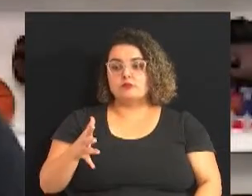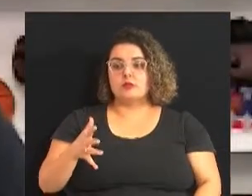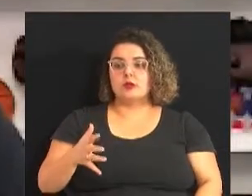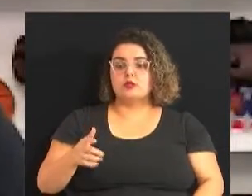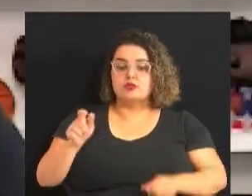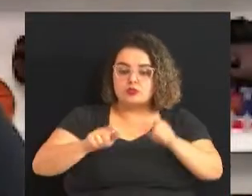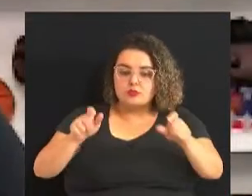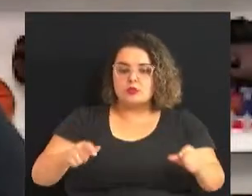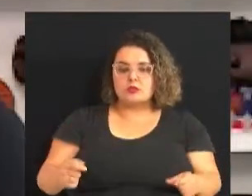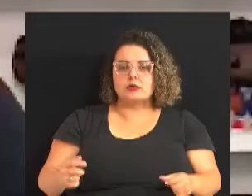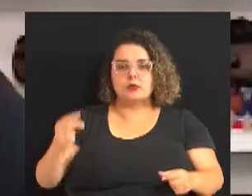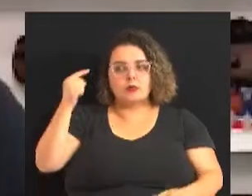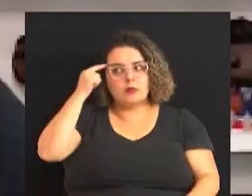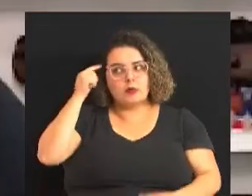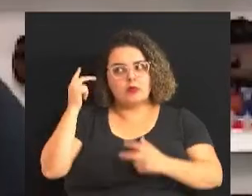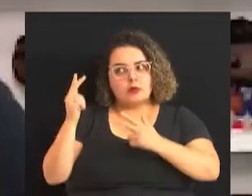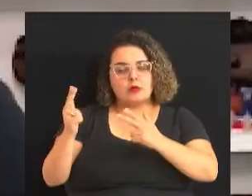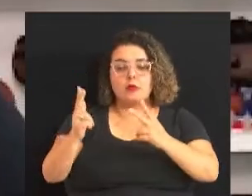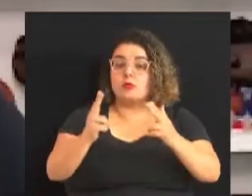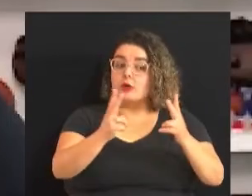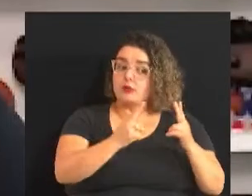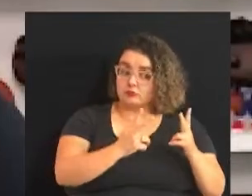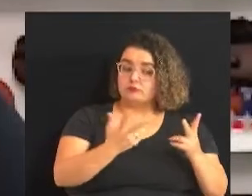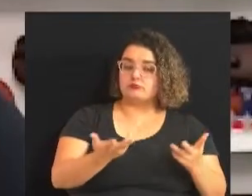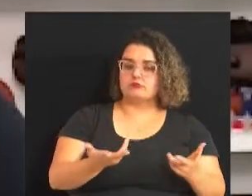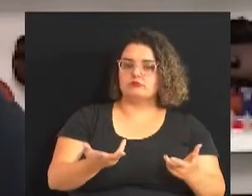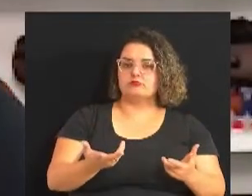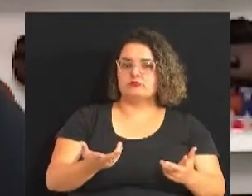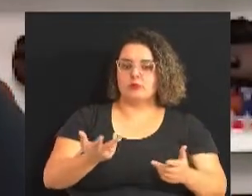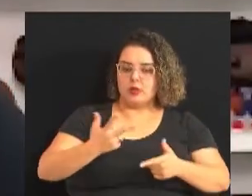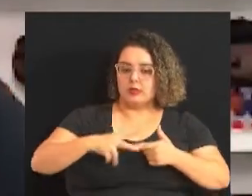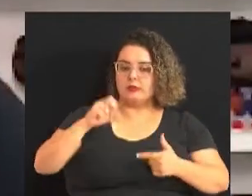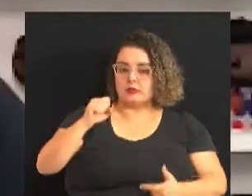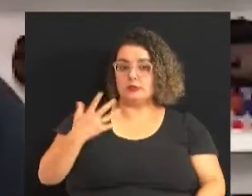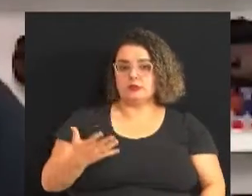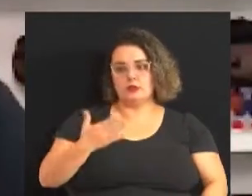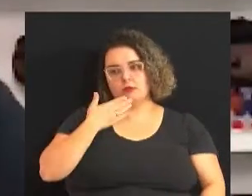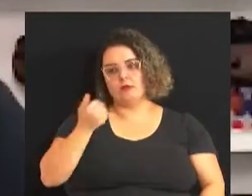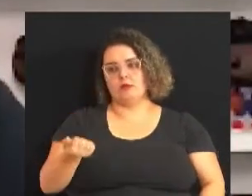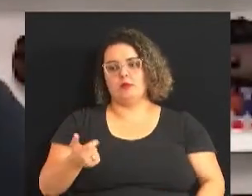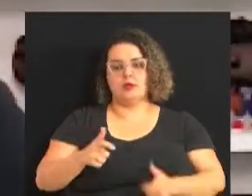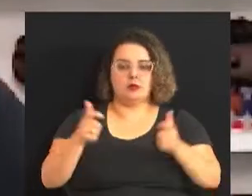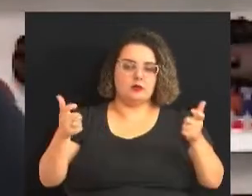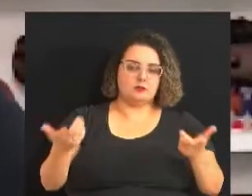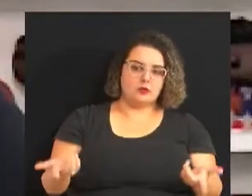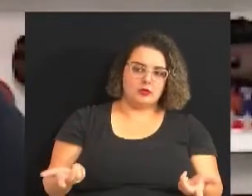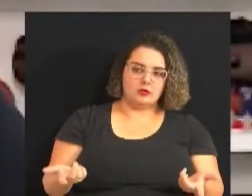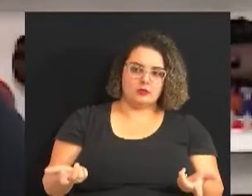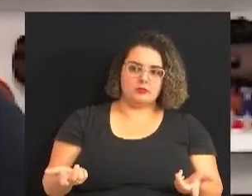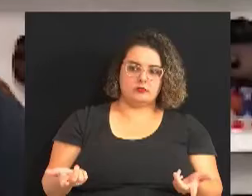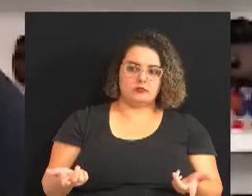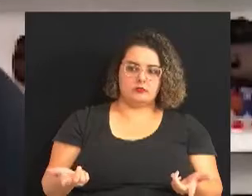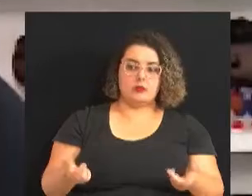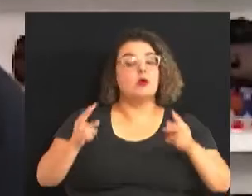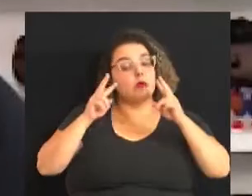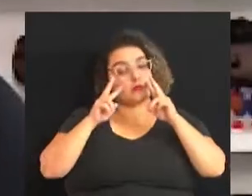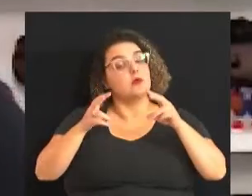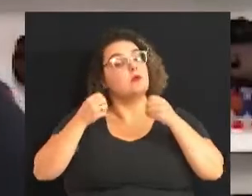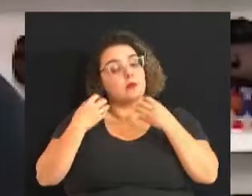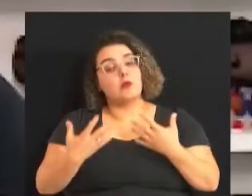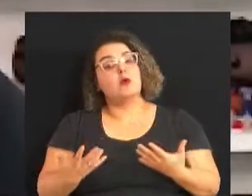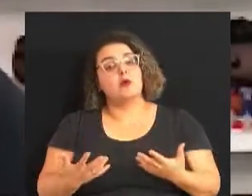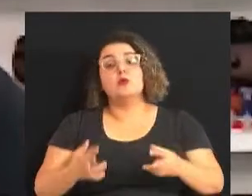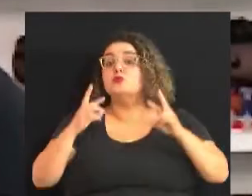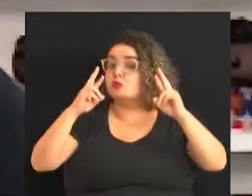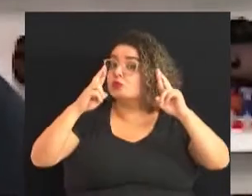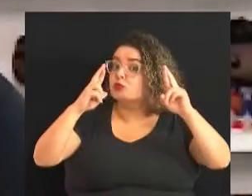que pensam da mesma maneira, a chance de dar certo é maior. Então, nesse momento, eu vejo com bons olhos, torço